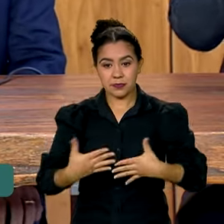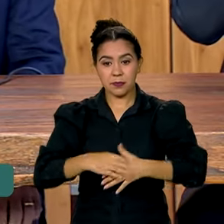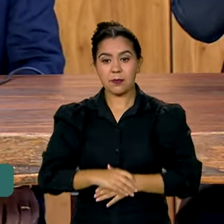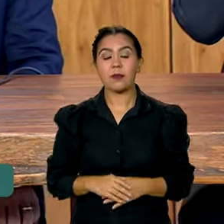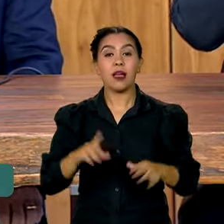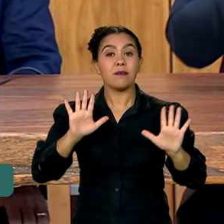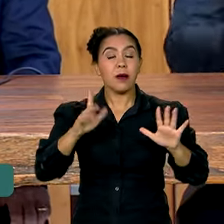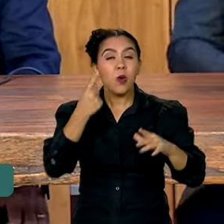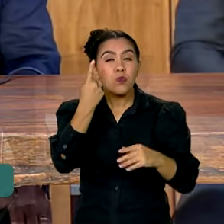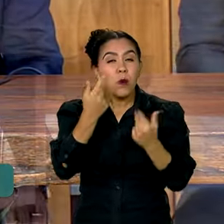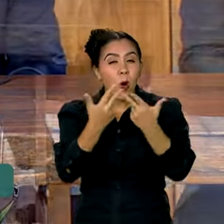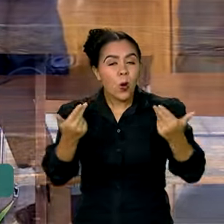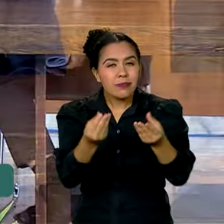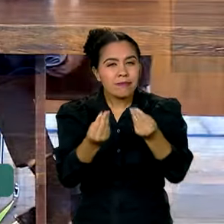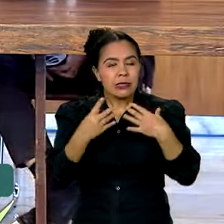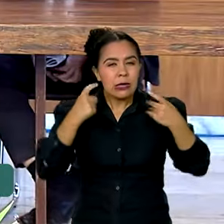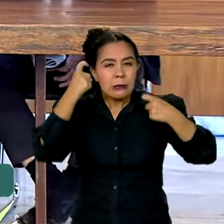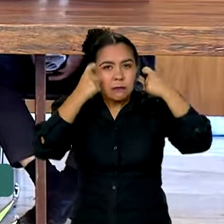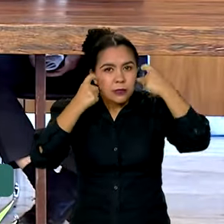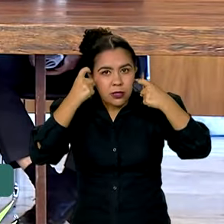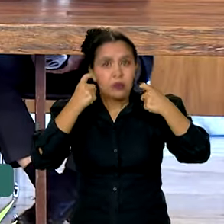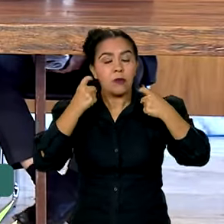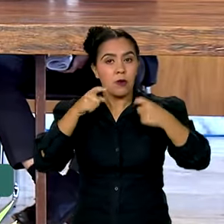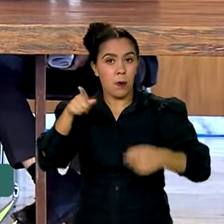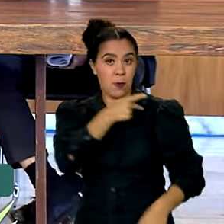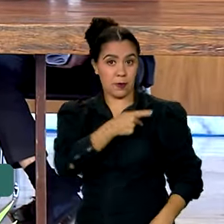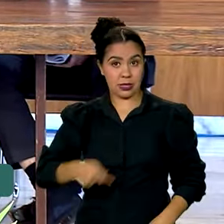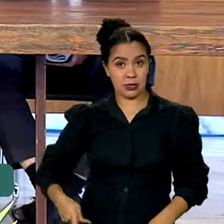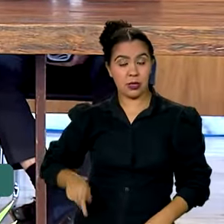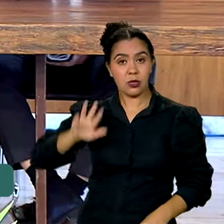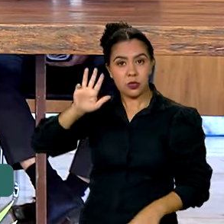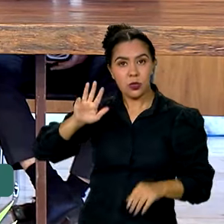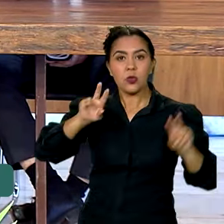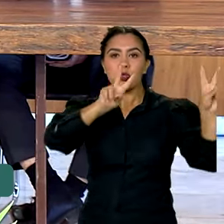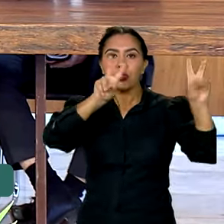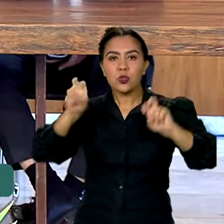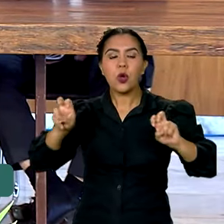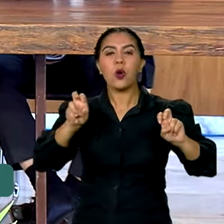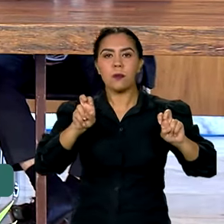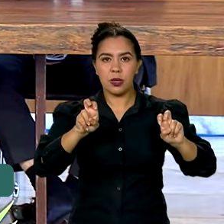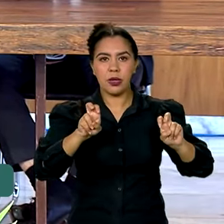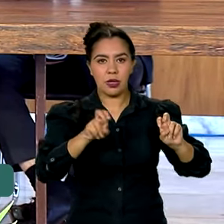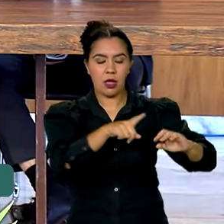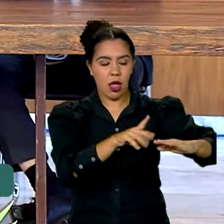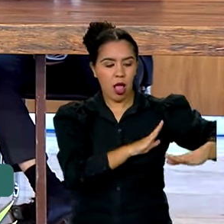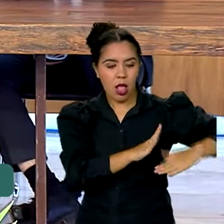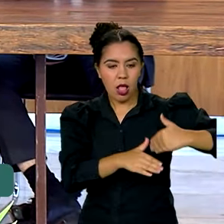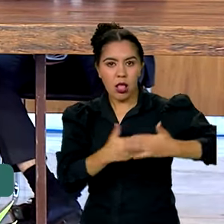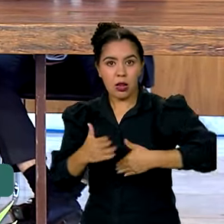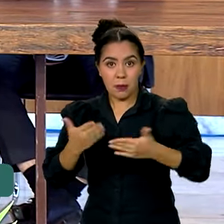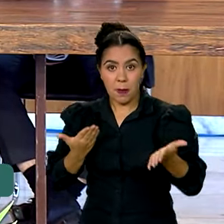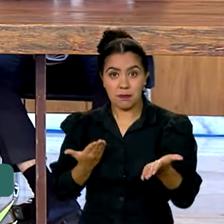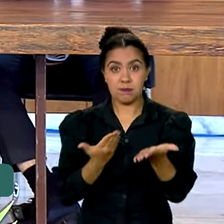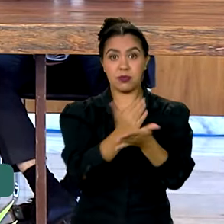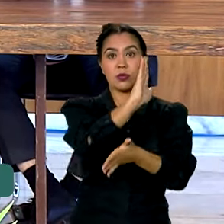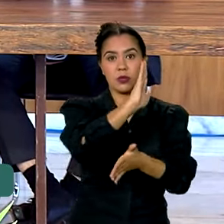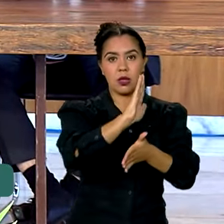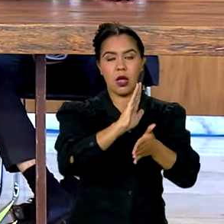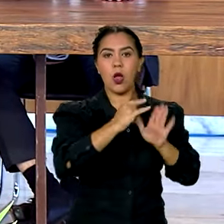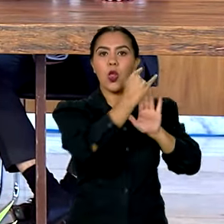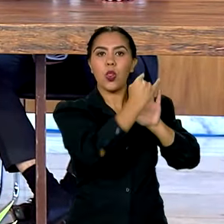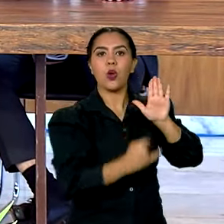uma preocupação especial do presidente com a tramitação da regulamentação da reforma